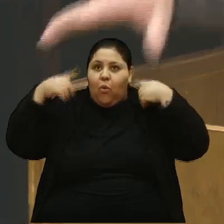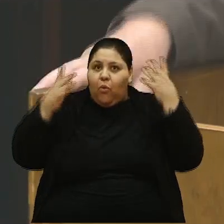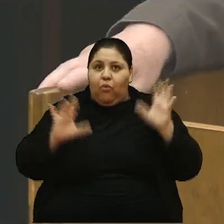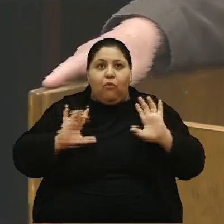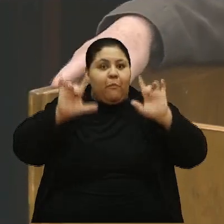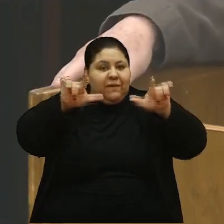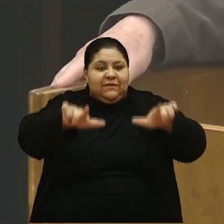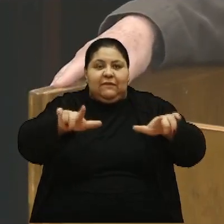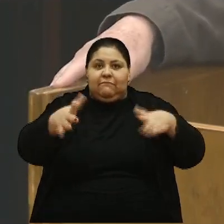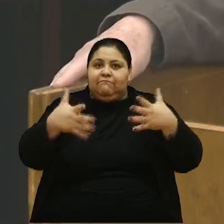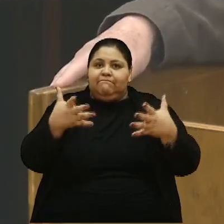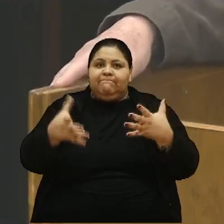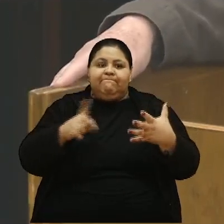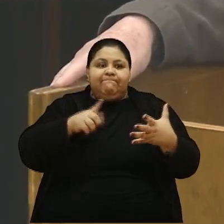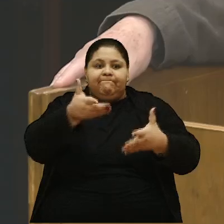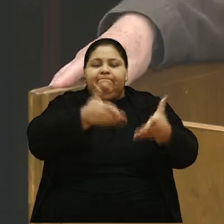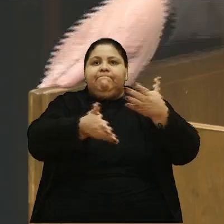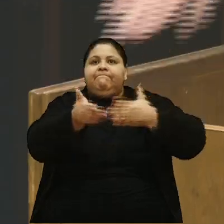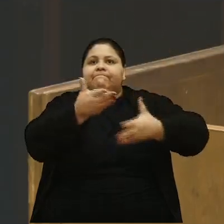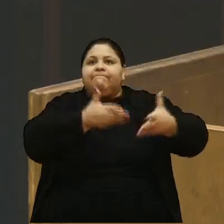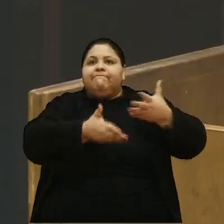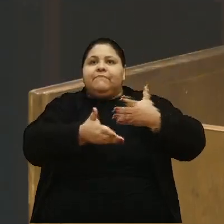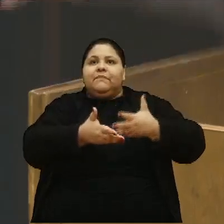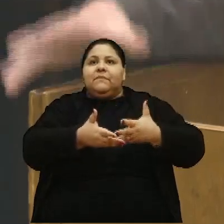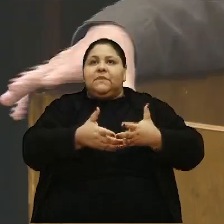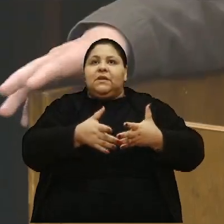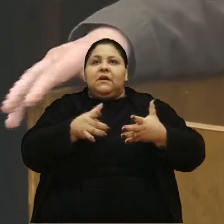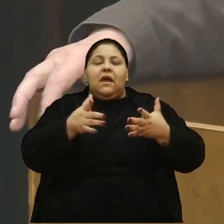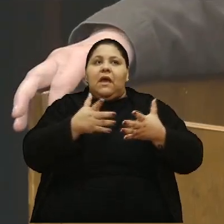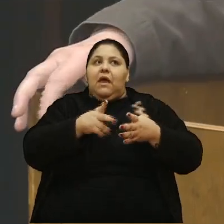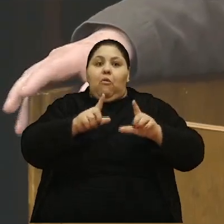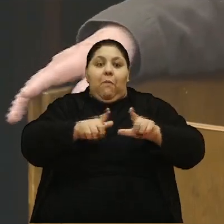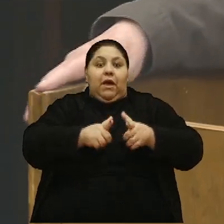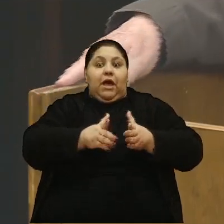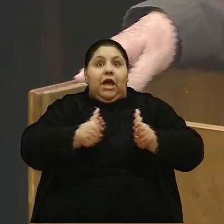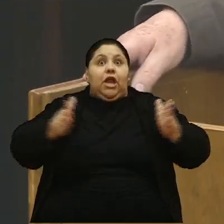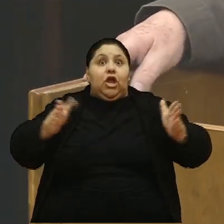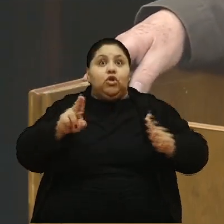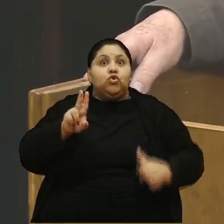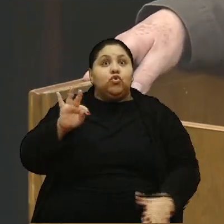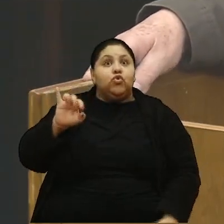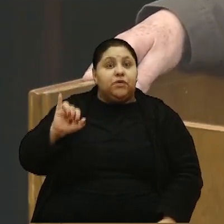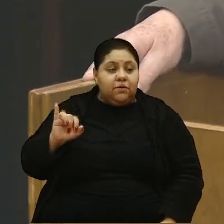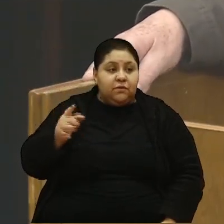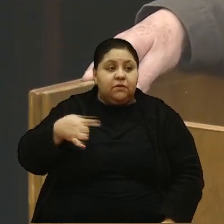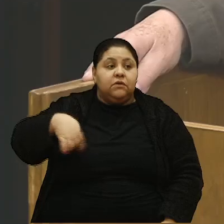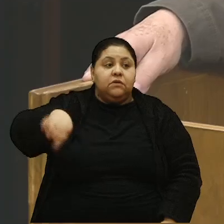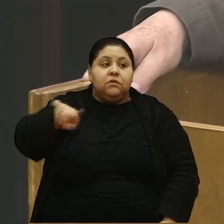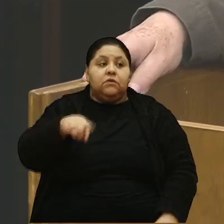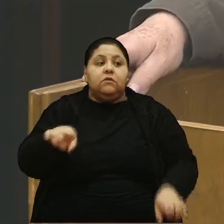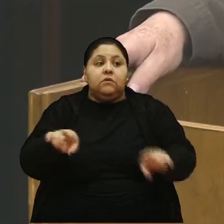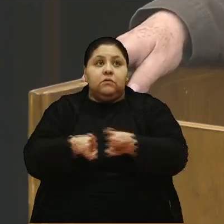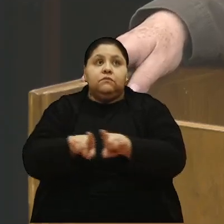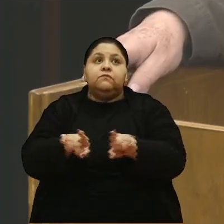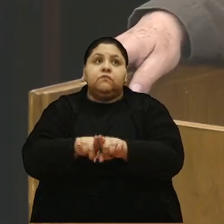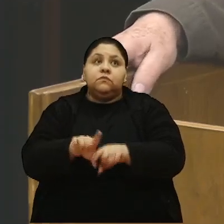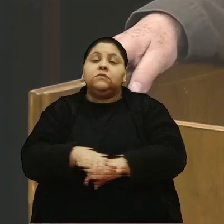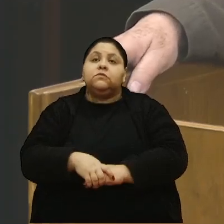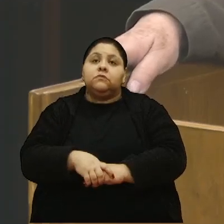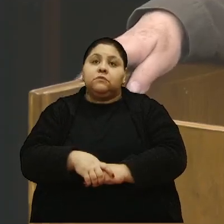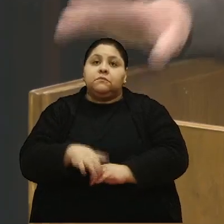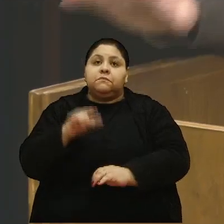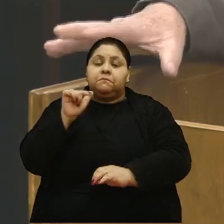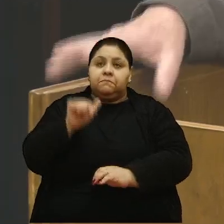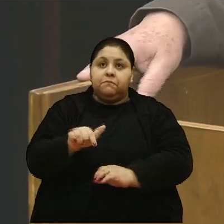sala dessas, né? Onde tu atende, é uma grande UTI. Não deixa de ser uma grande UTI. E